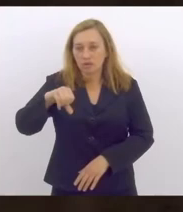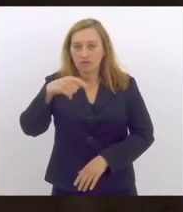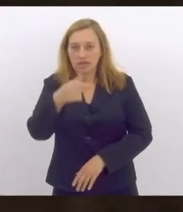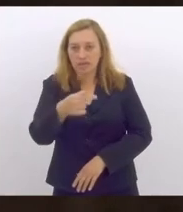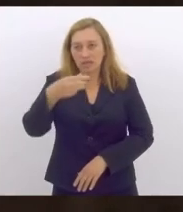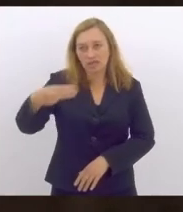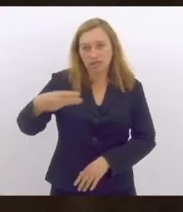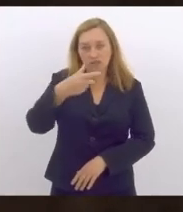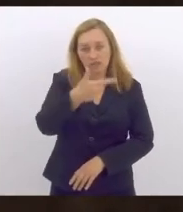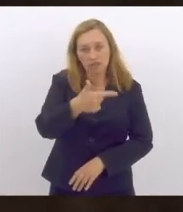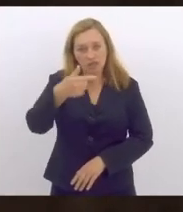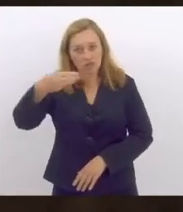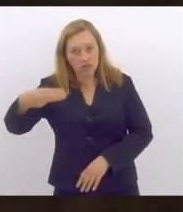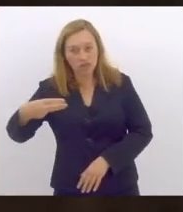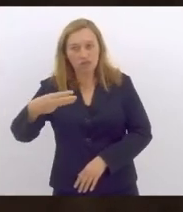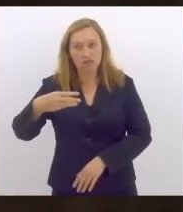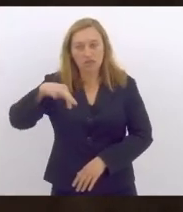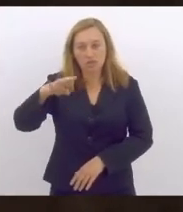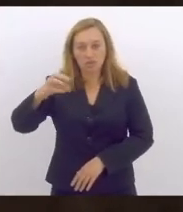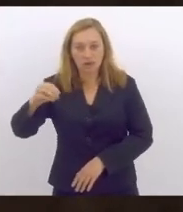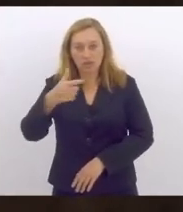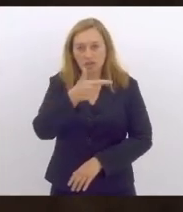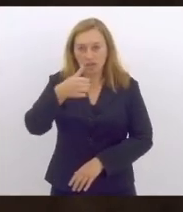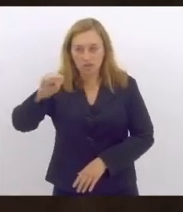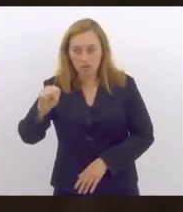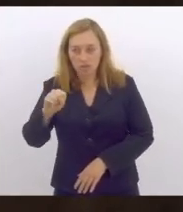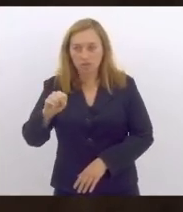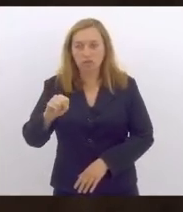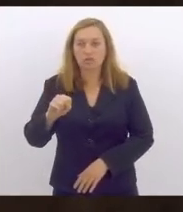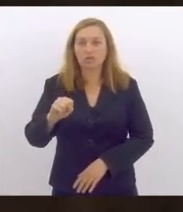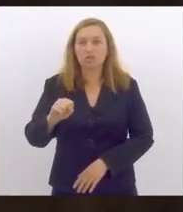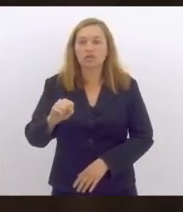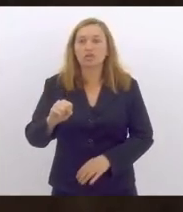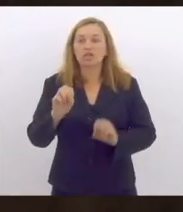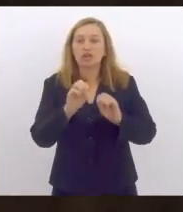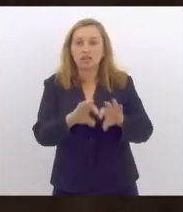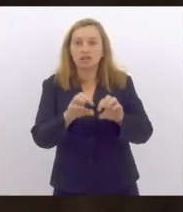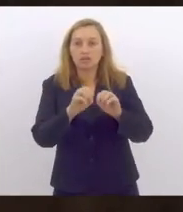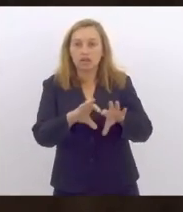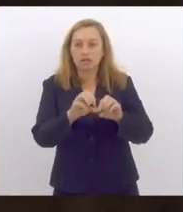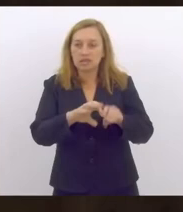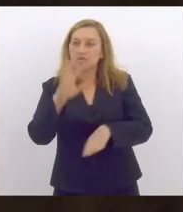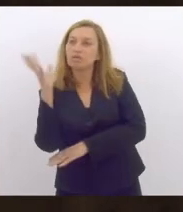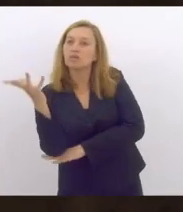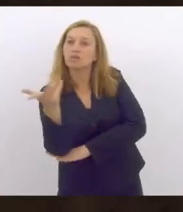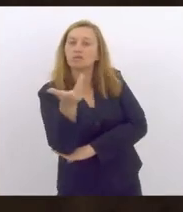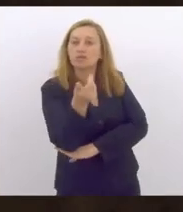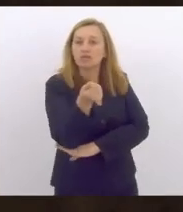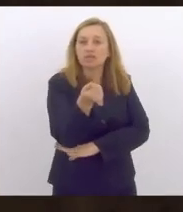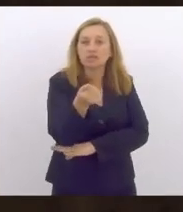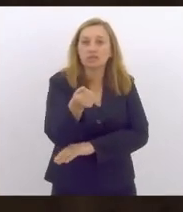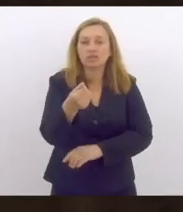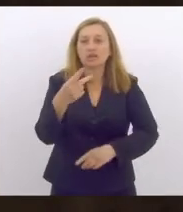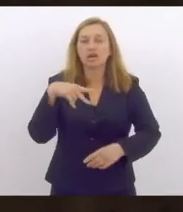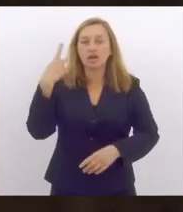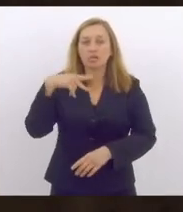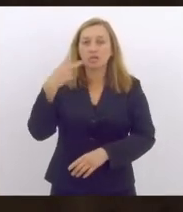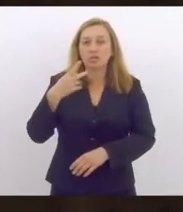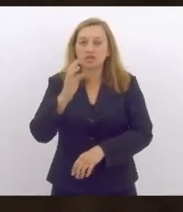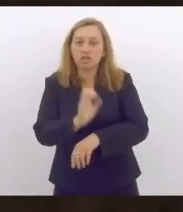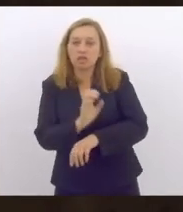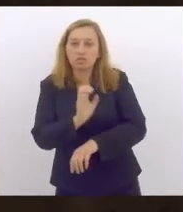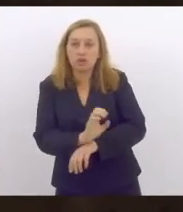de 23 de maio de 18, que dispõe sobre educação ambiental, institui a política estadual de